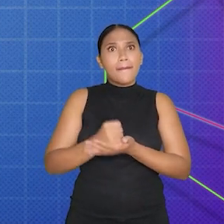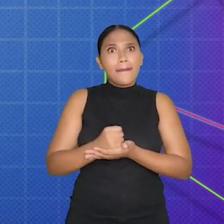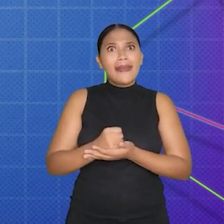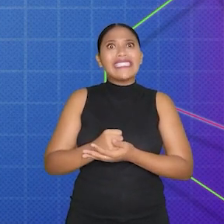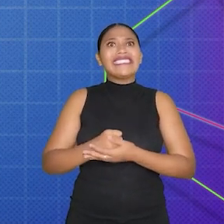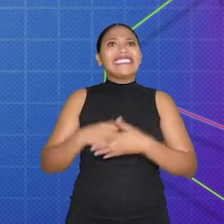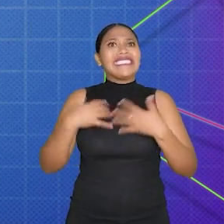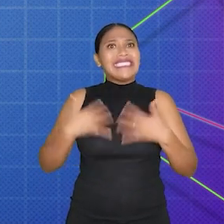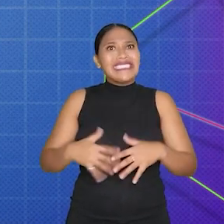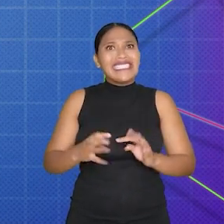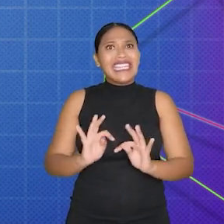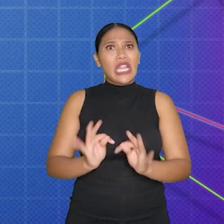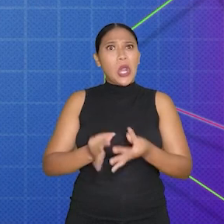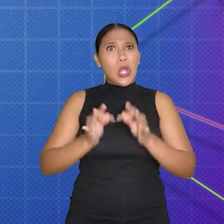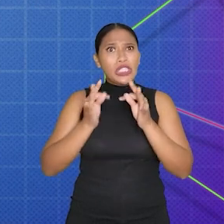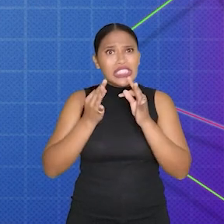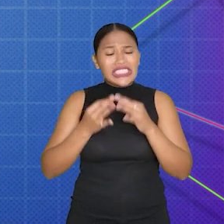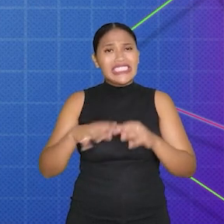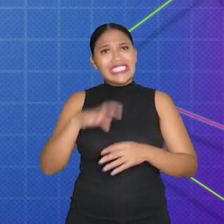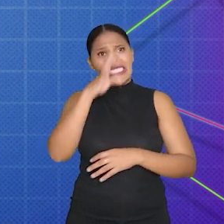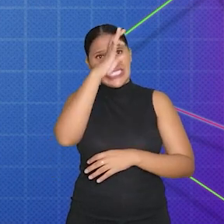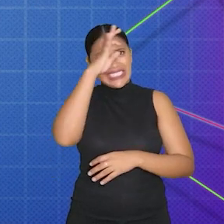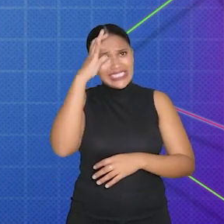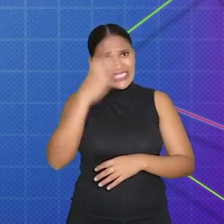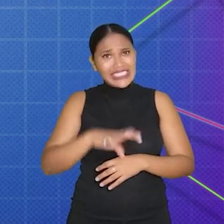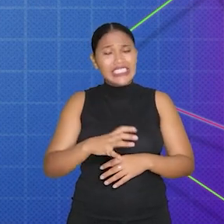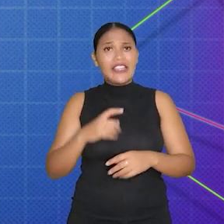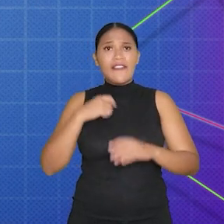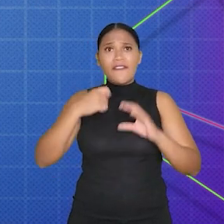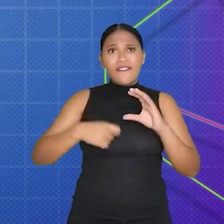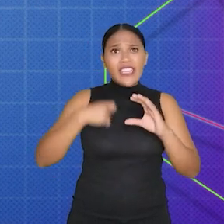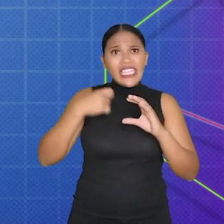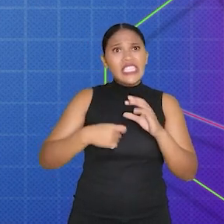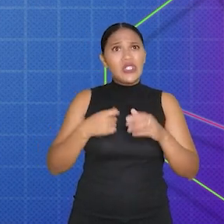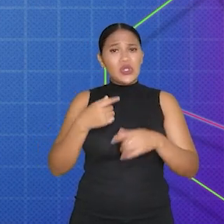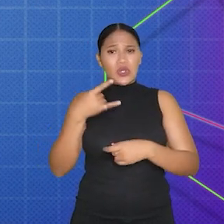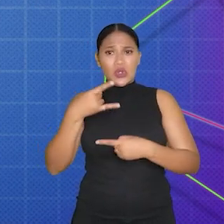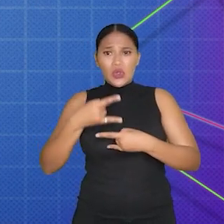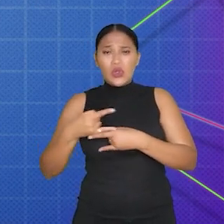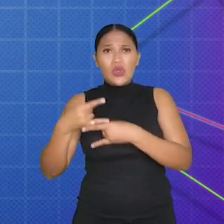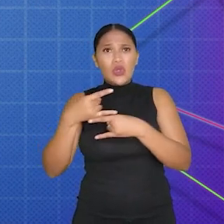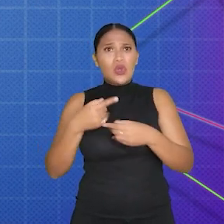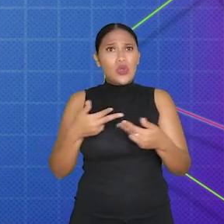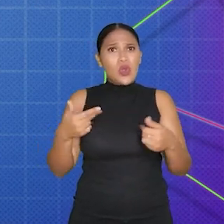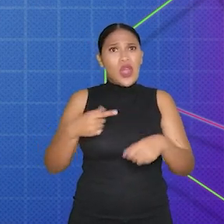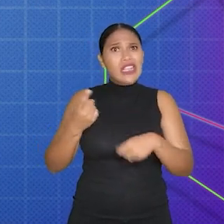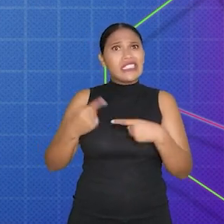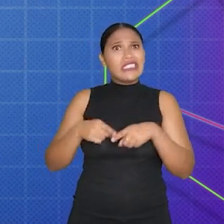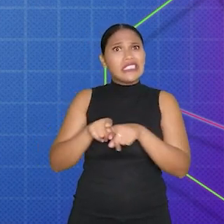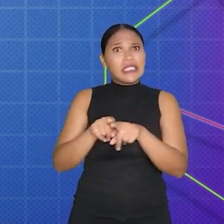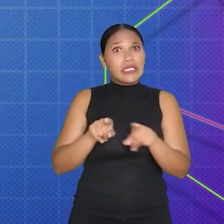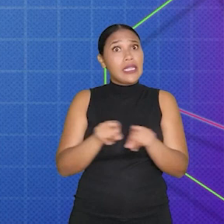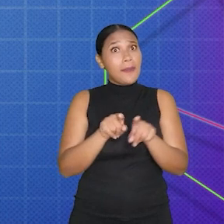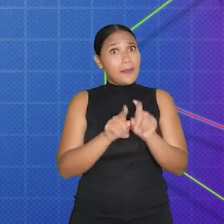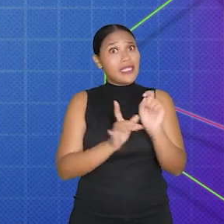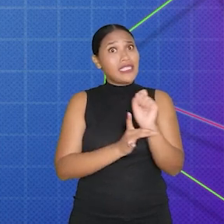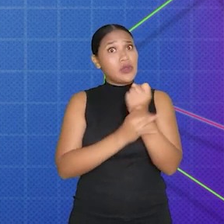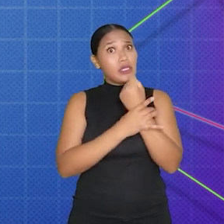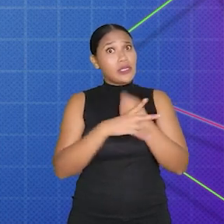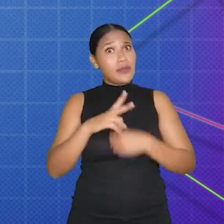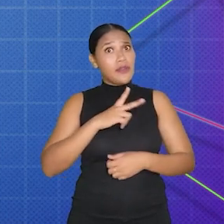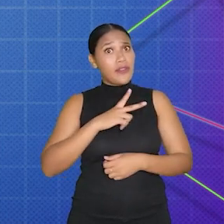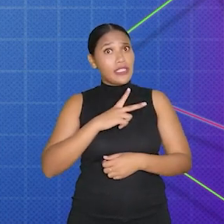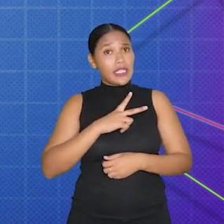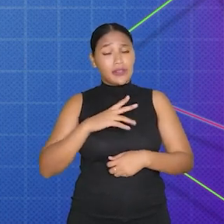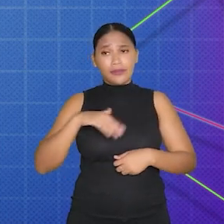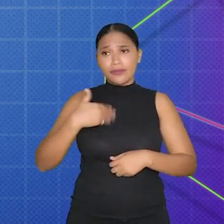de banda e necessidade crescente de tecnologias como compressão de vídeo e streaming de mídia. Aumento da segurança